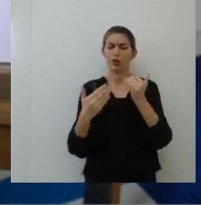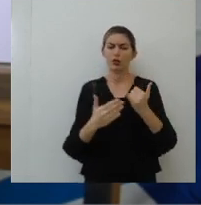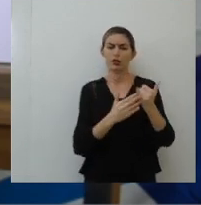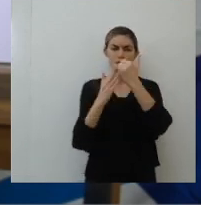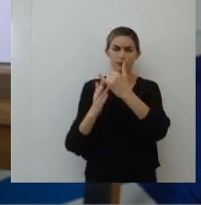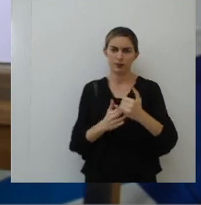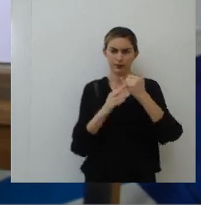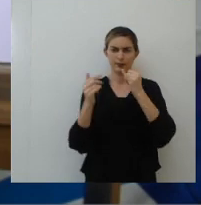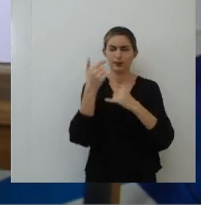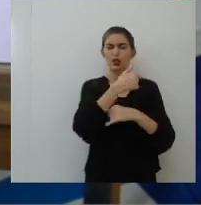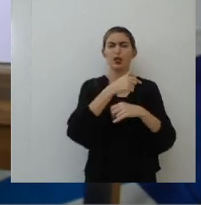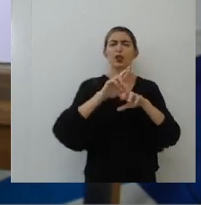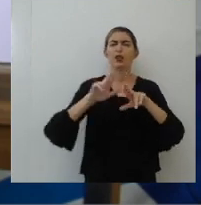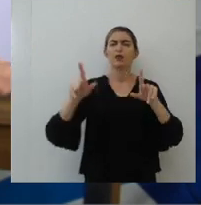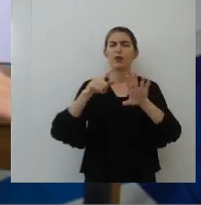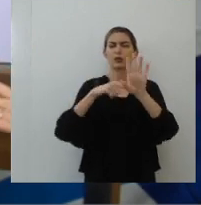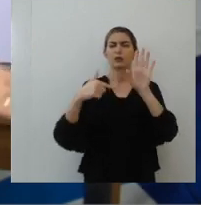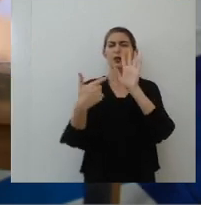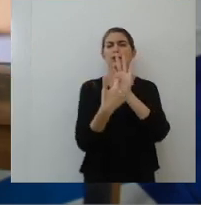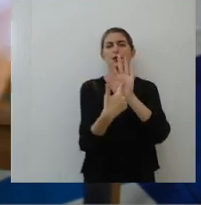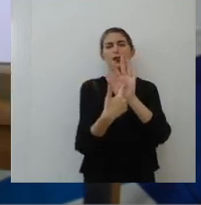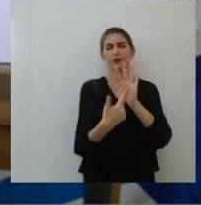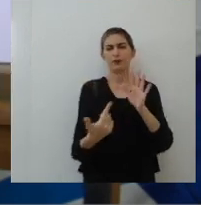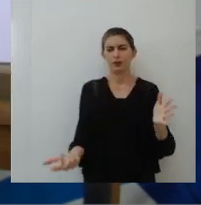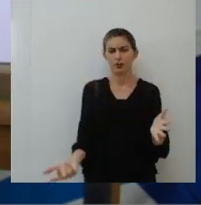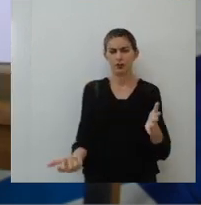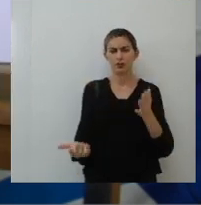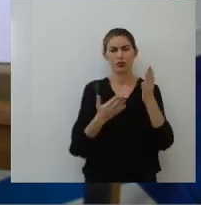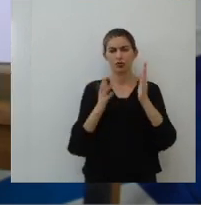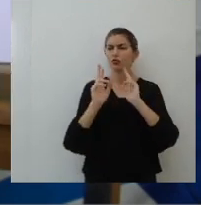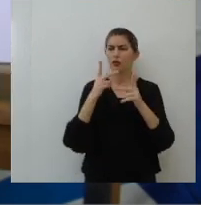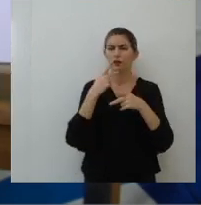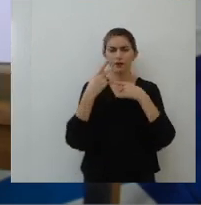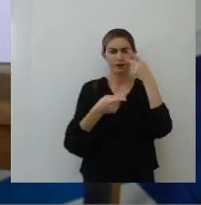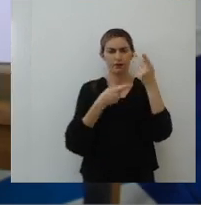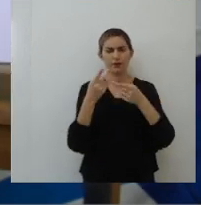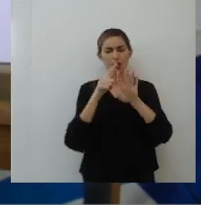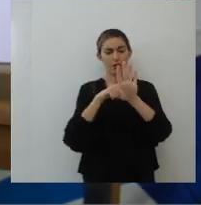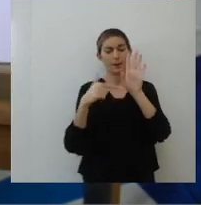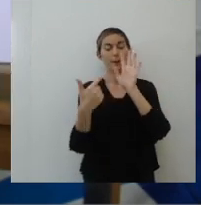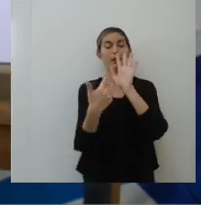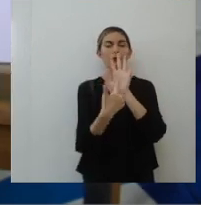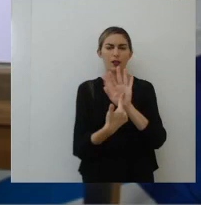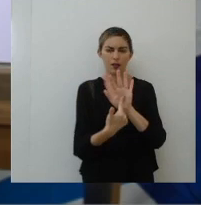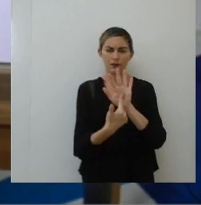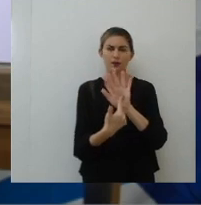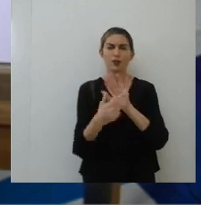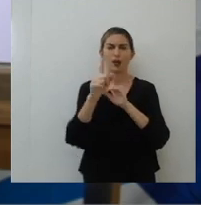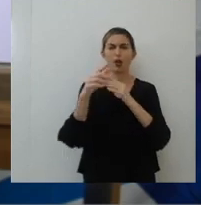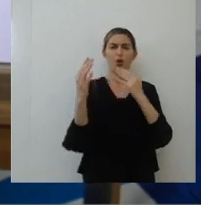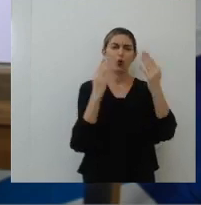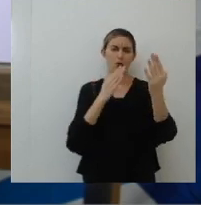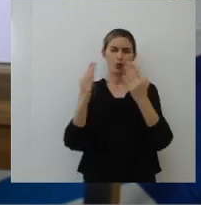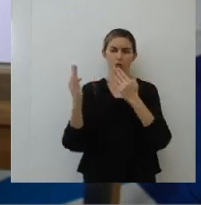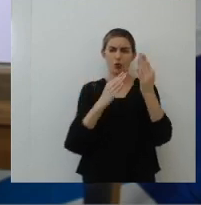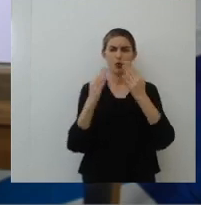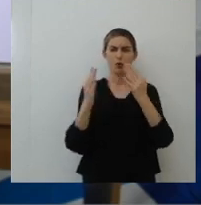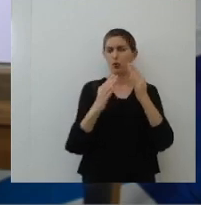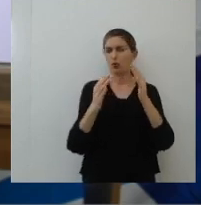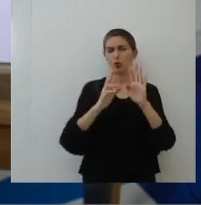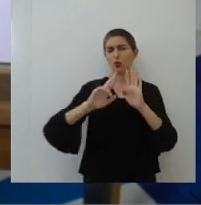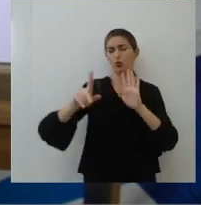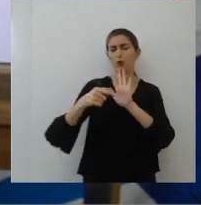é a diferença entre metáfora e comparação, João Gabriel? Aí tu me quebra, cara. A gente já falou sobre isso. A metáfora, ela é uma comparação que